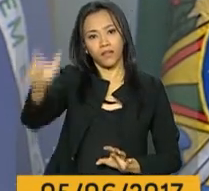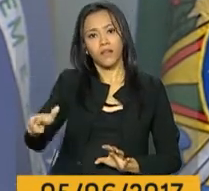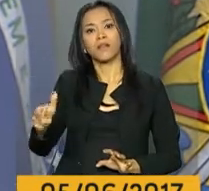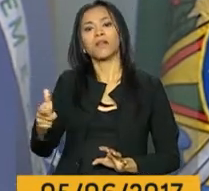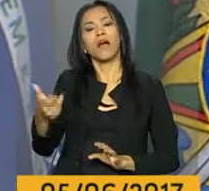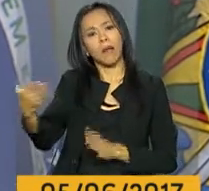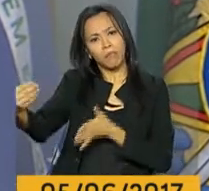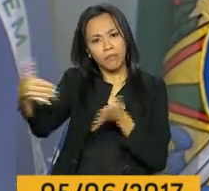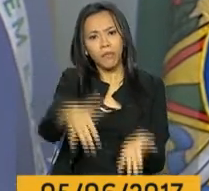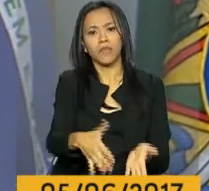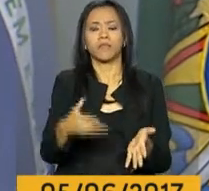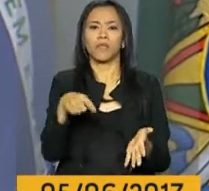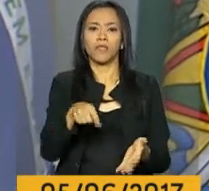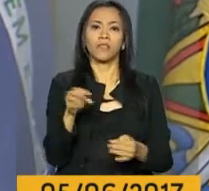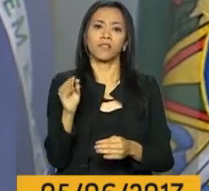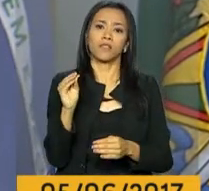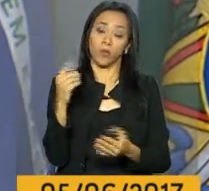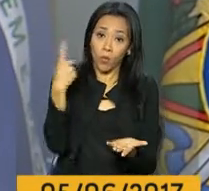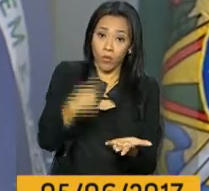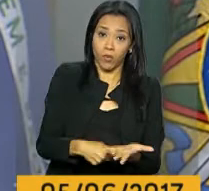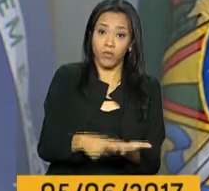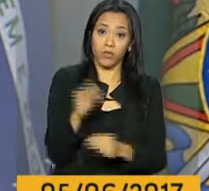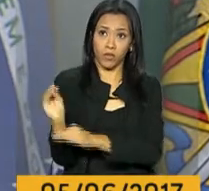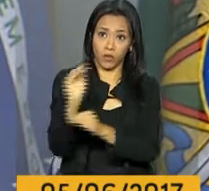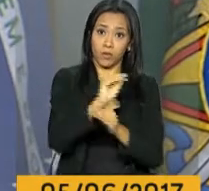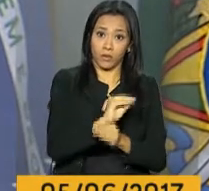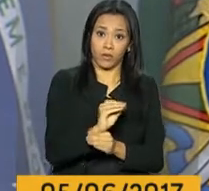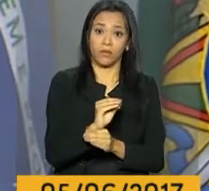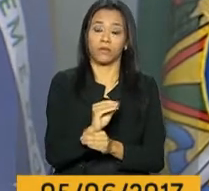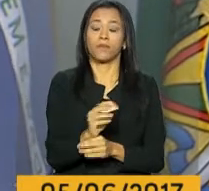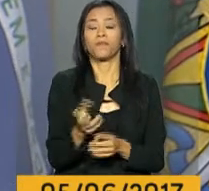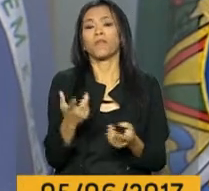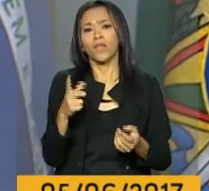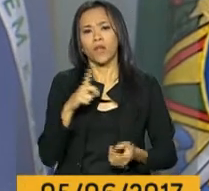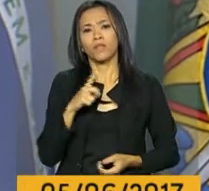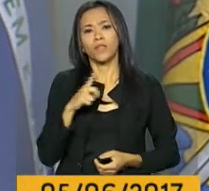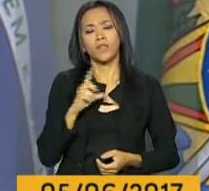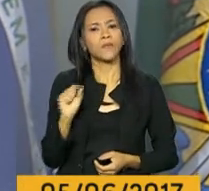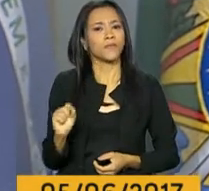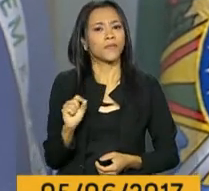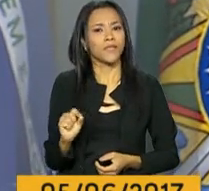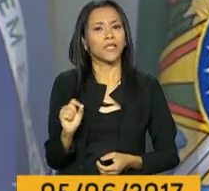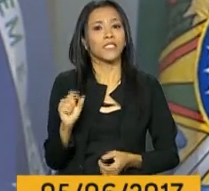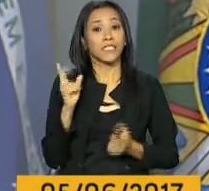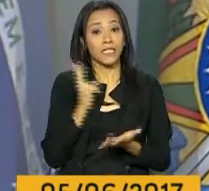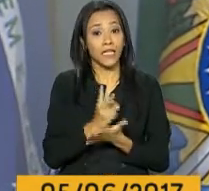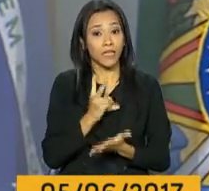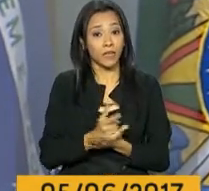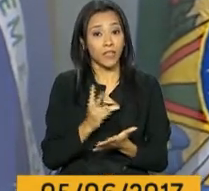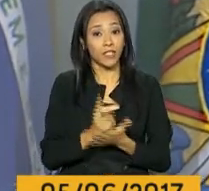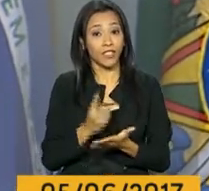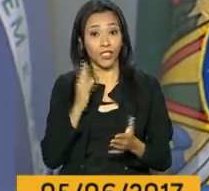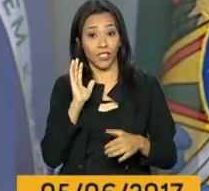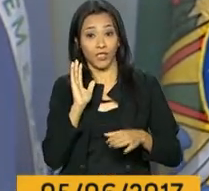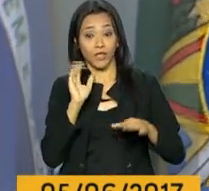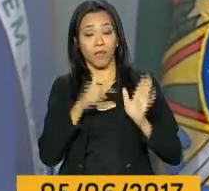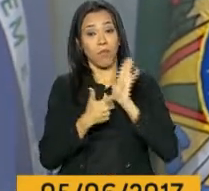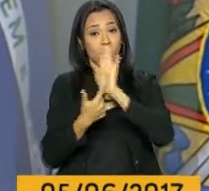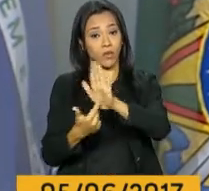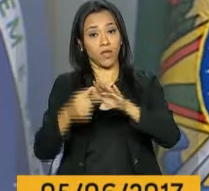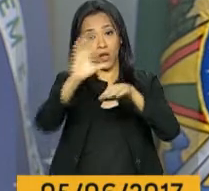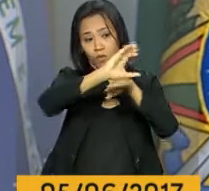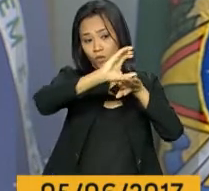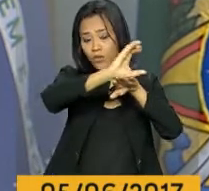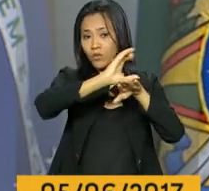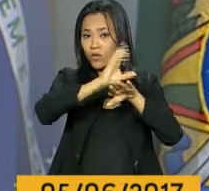ambiental é importante o profissional de invocar sempre a constituição é que nós estamos